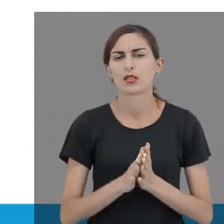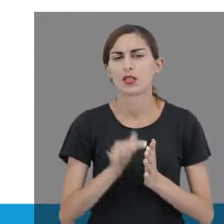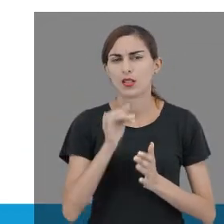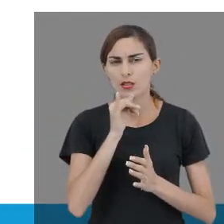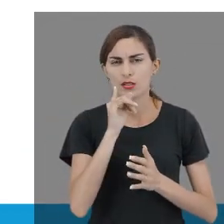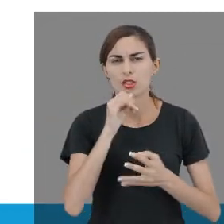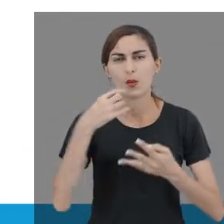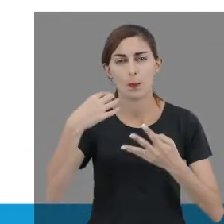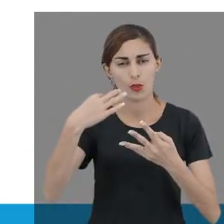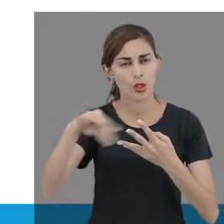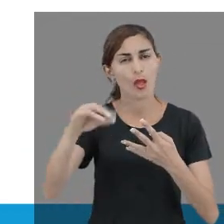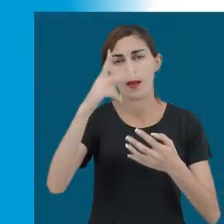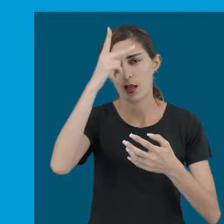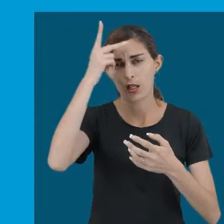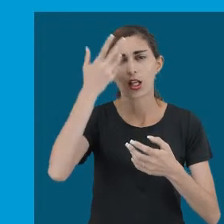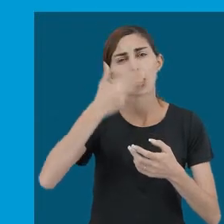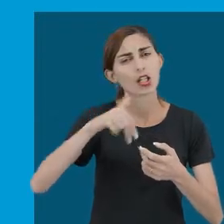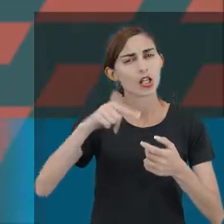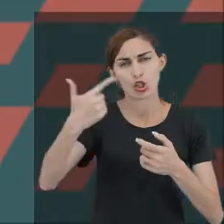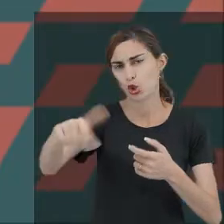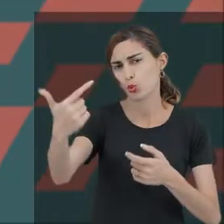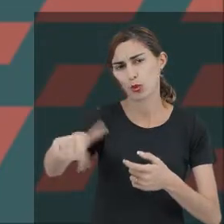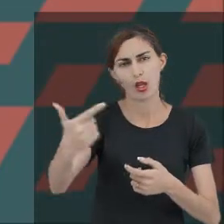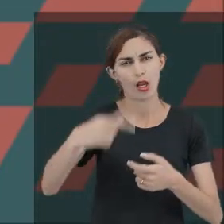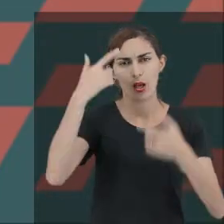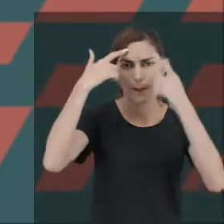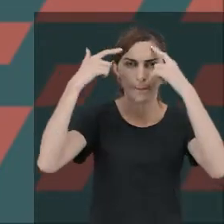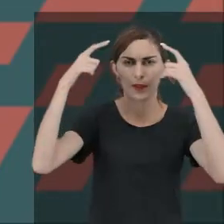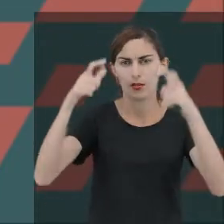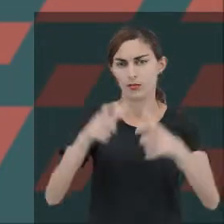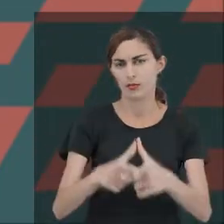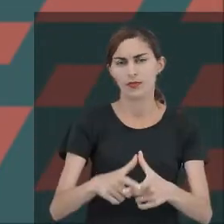uma notificação de uma criança que não tem microcefalia, certo?